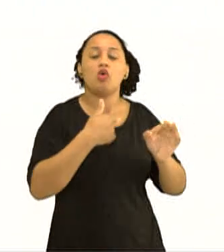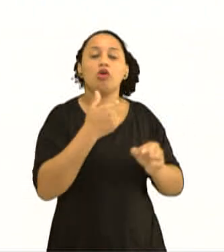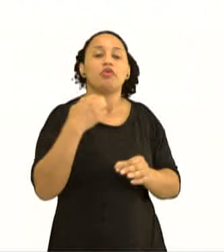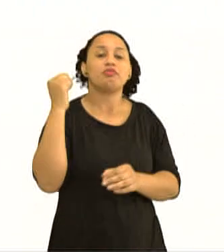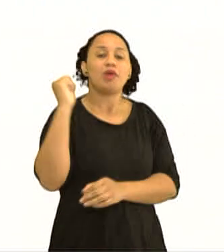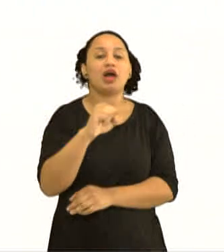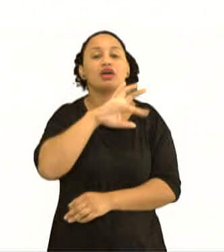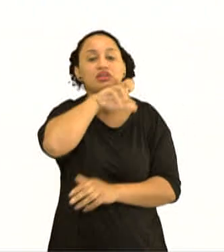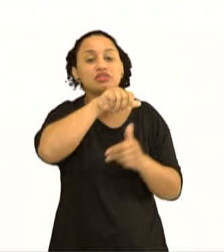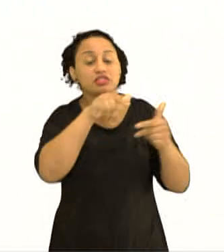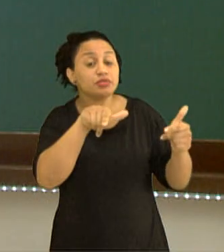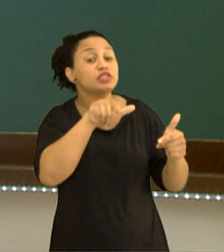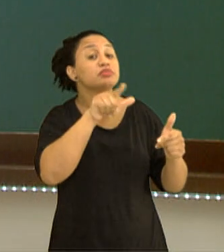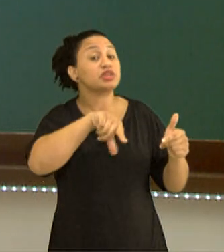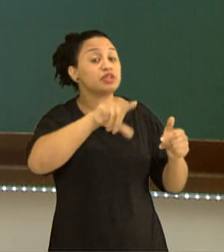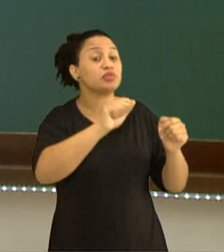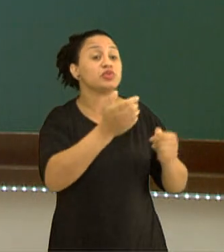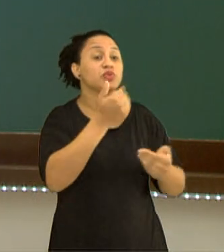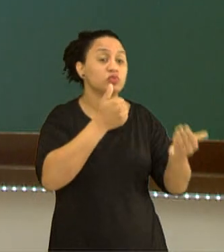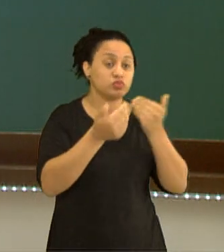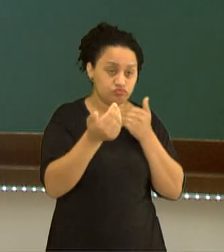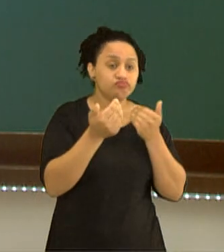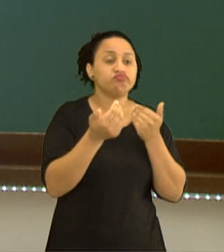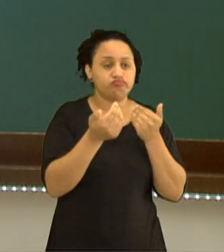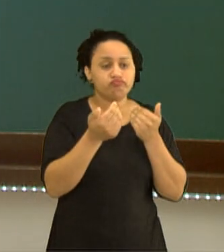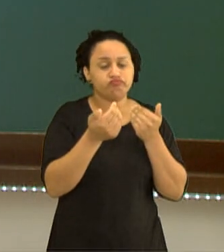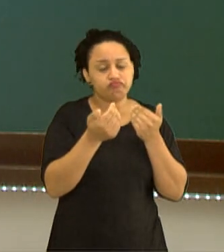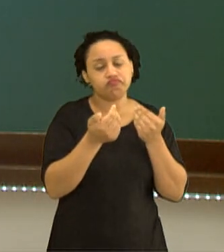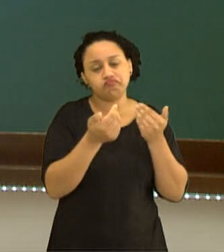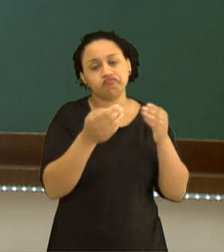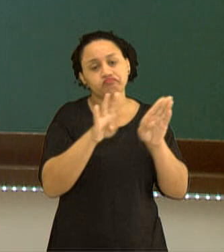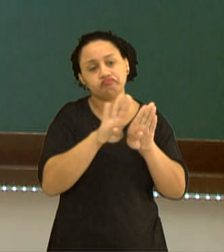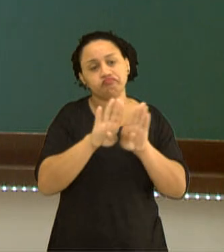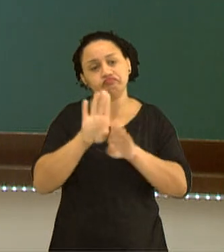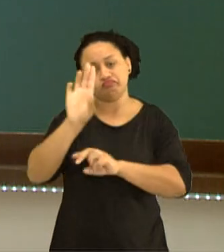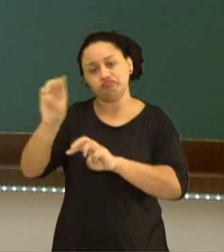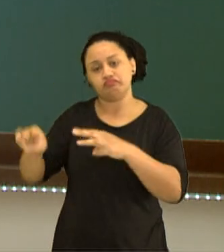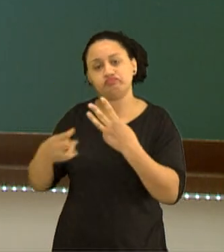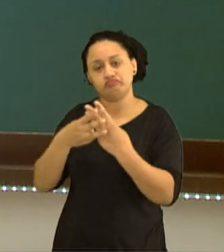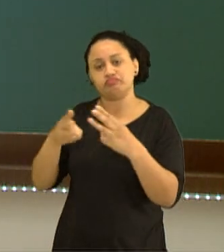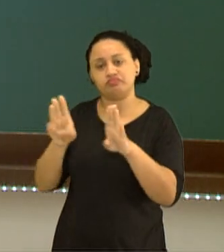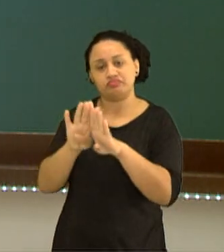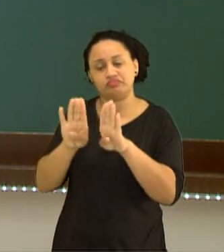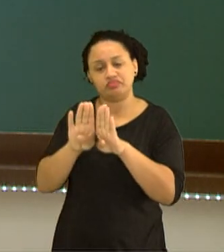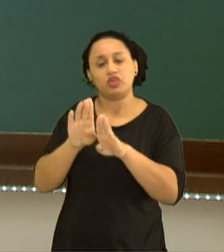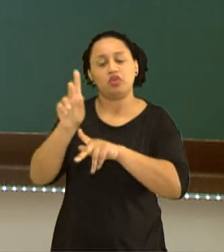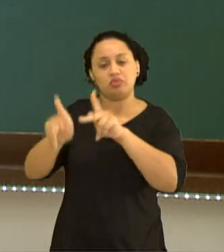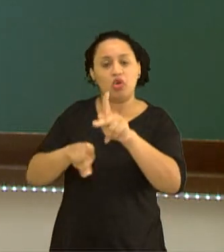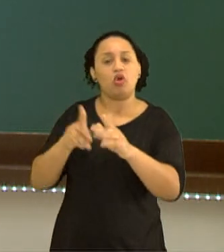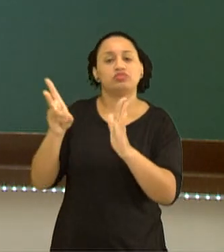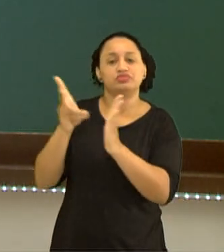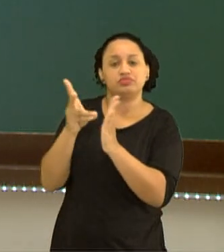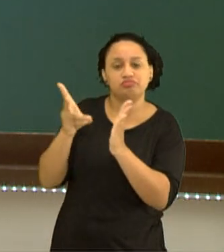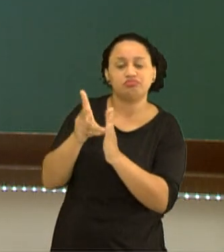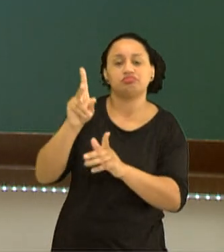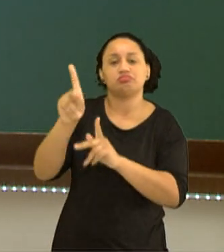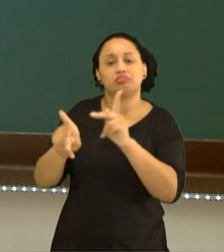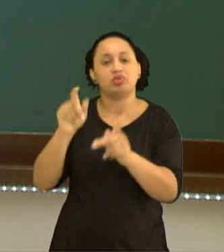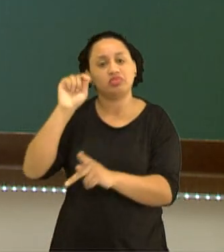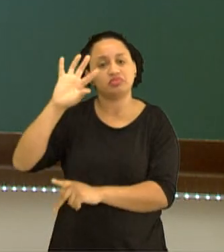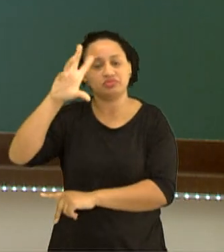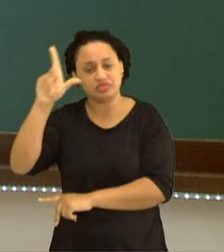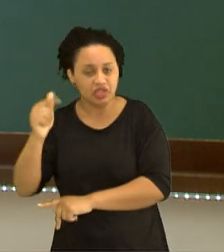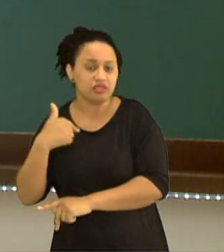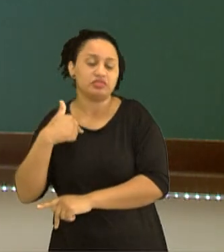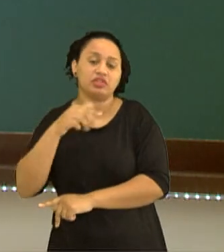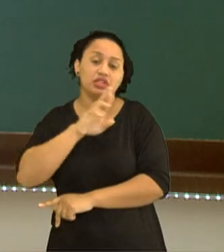fins alimentícios. Também no judaísmo, os povos indígenas, africanos, religiões